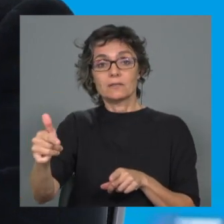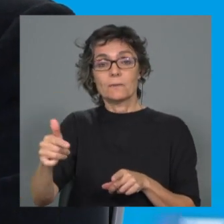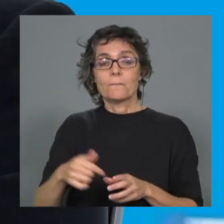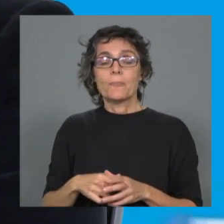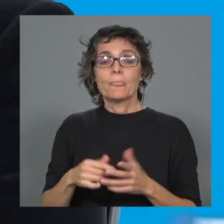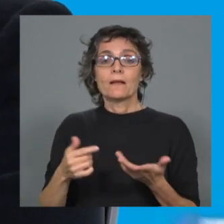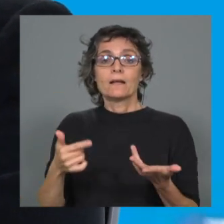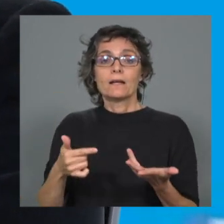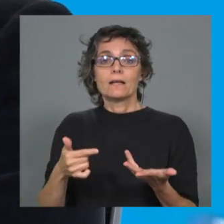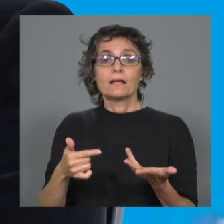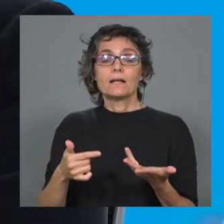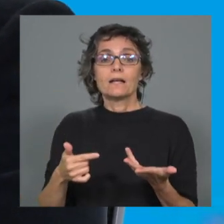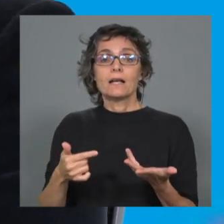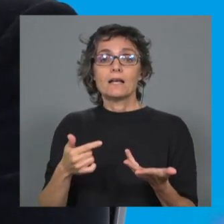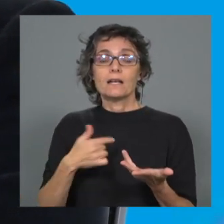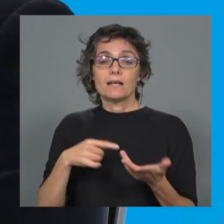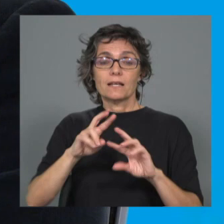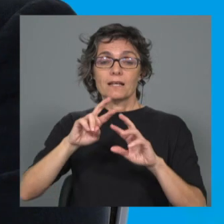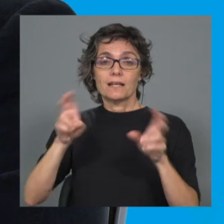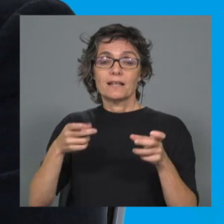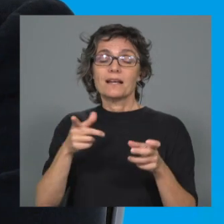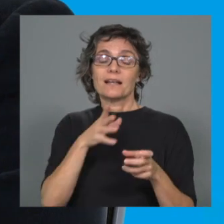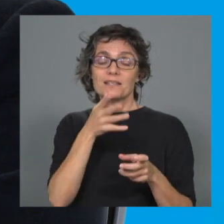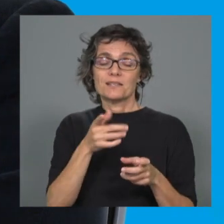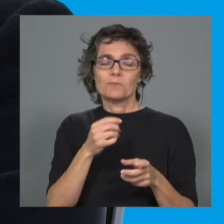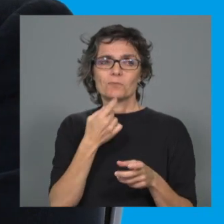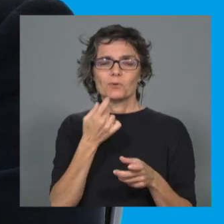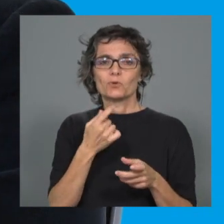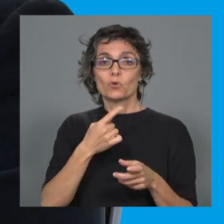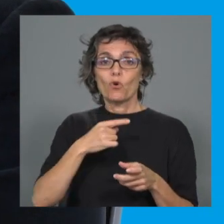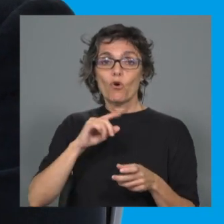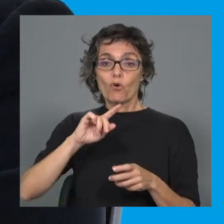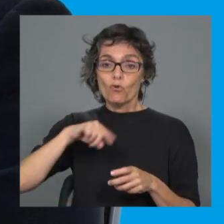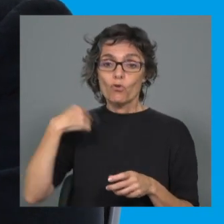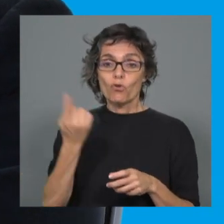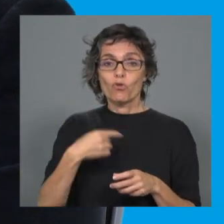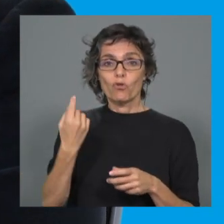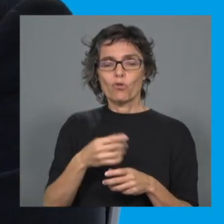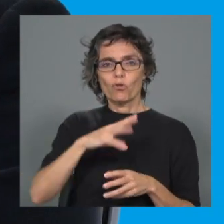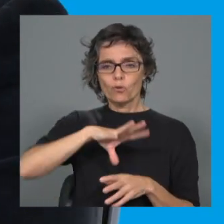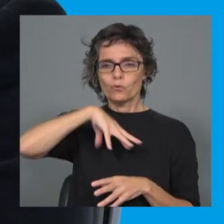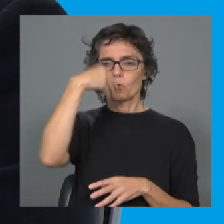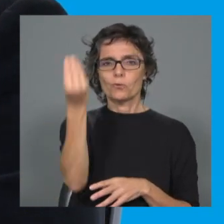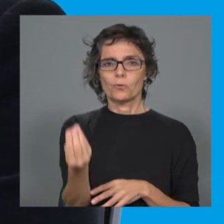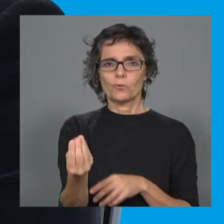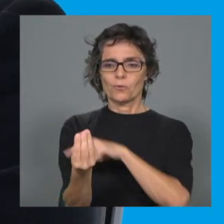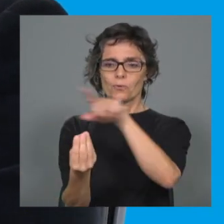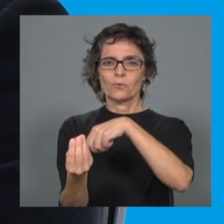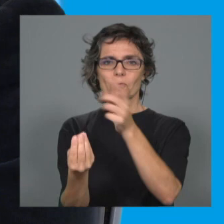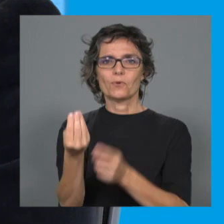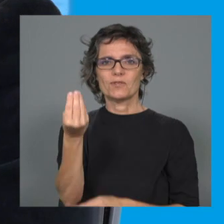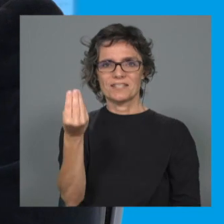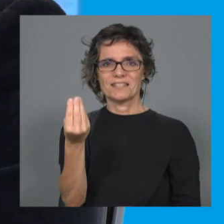és. Nós também gostamos muito de dizer tornar-se pessoa, também é uma tradução literal. O Bu tu significa tornar-se